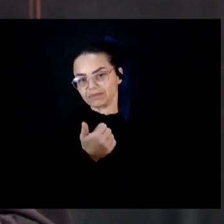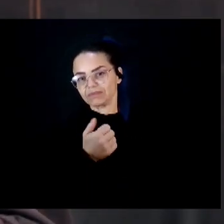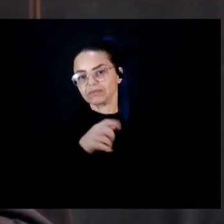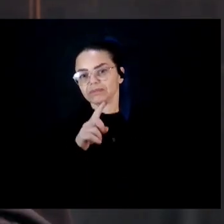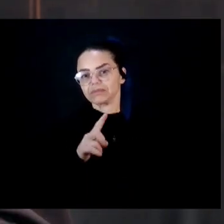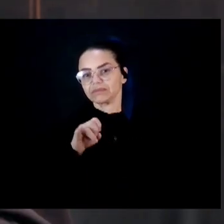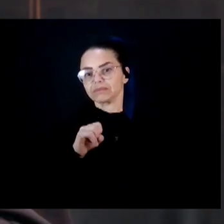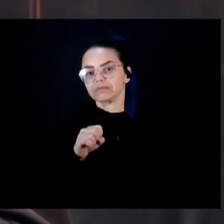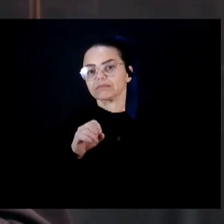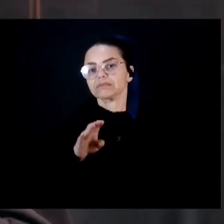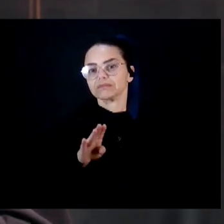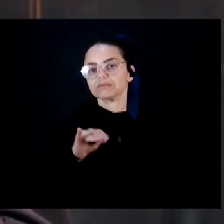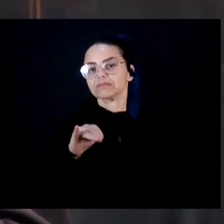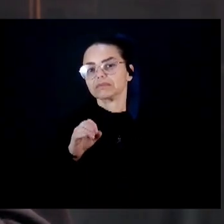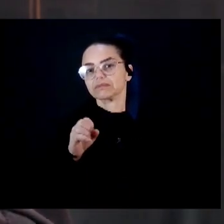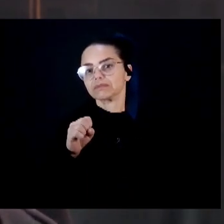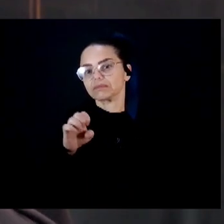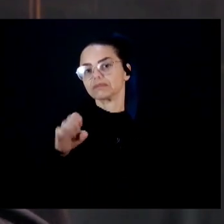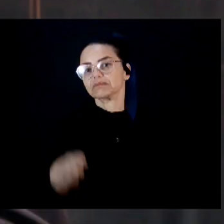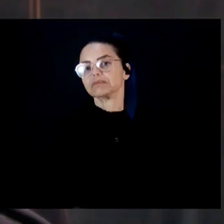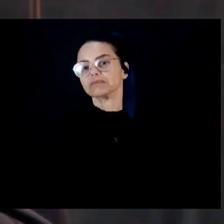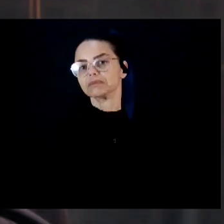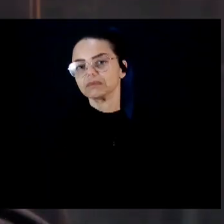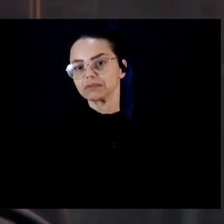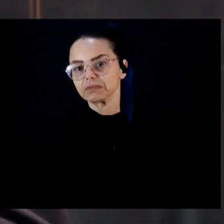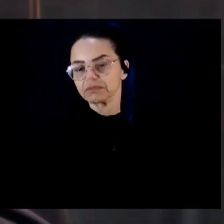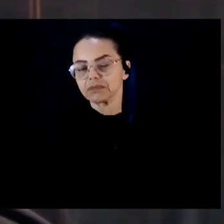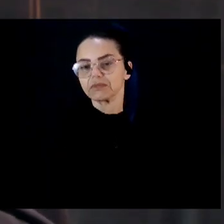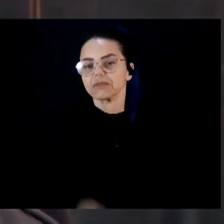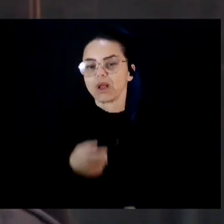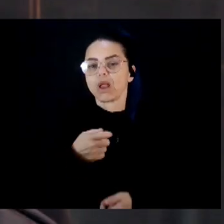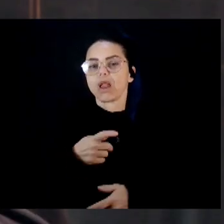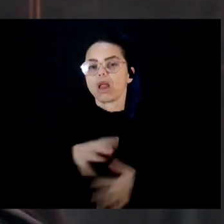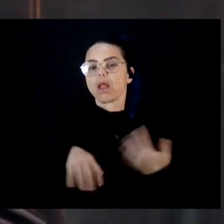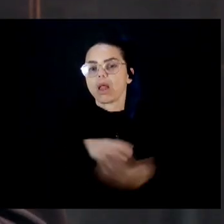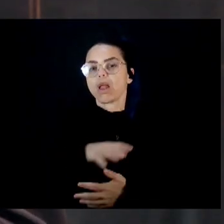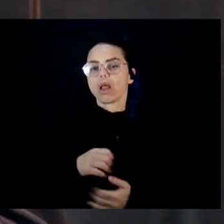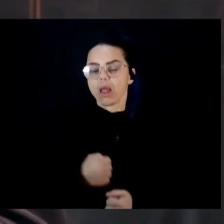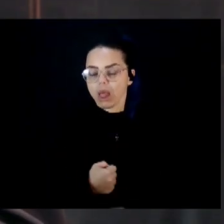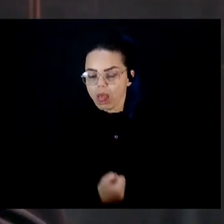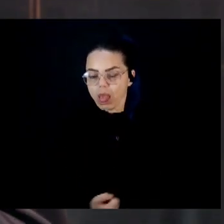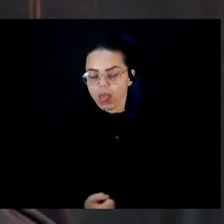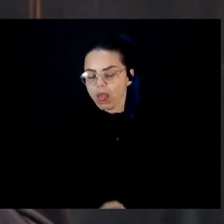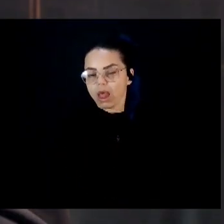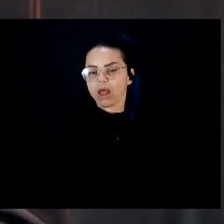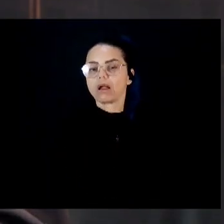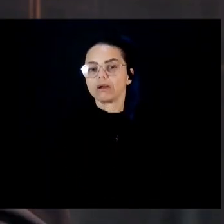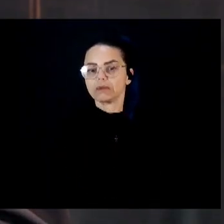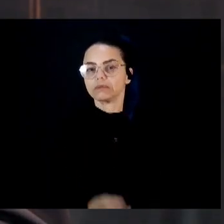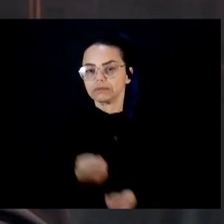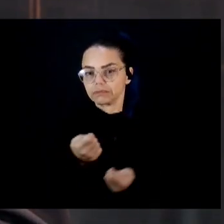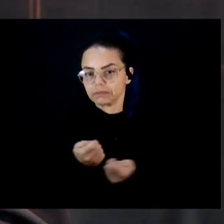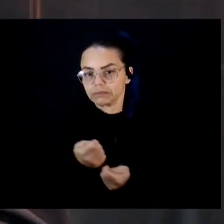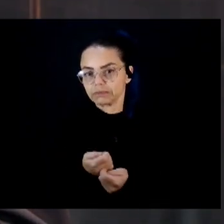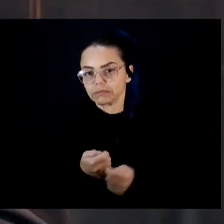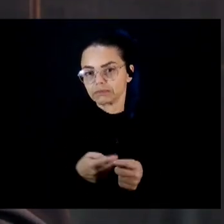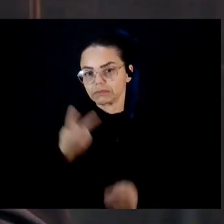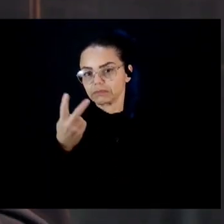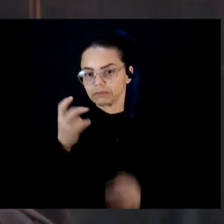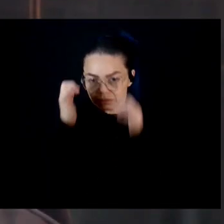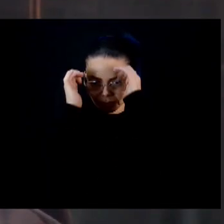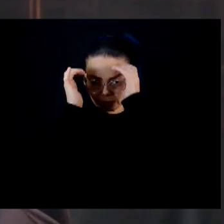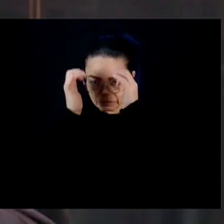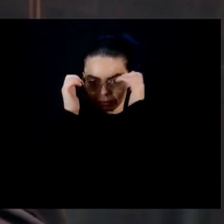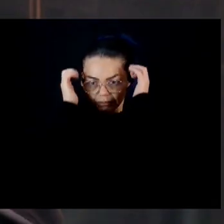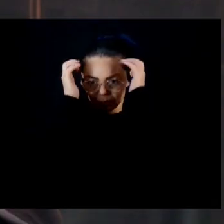porque, mais uma vez, a desbiose é uma desregulação do intestino. E o nosso intestino é o nosso segundo cérebro. Então, eu